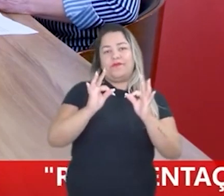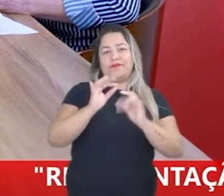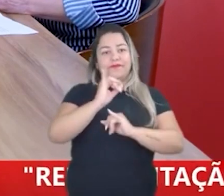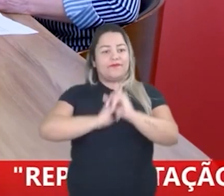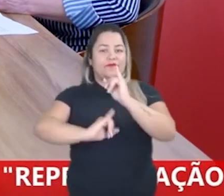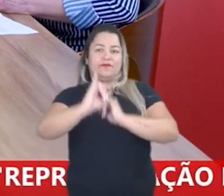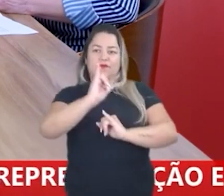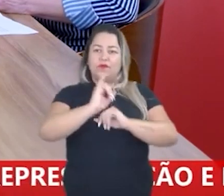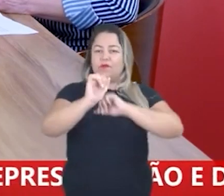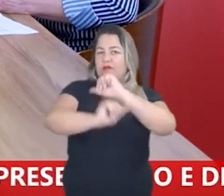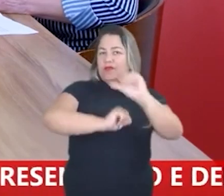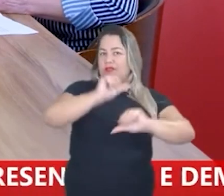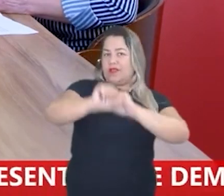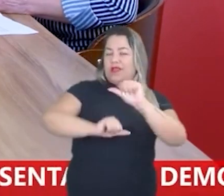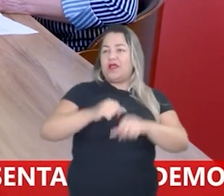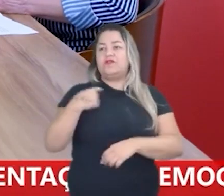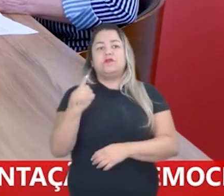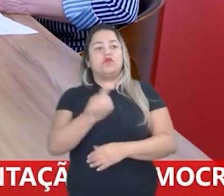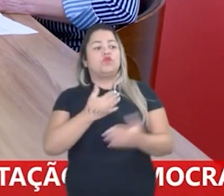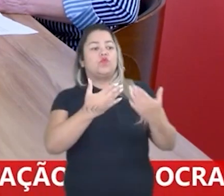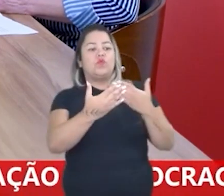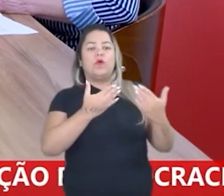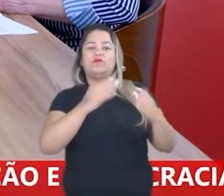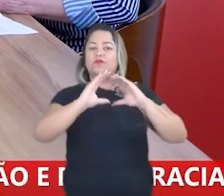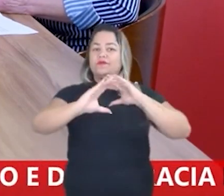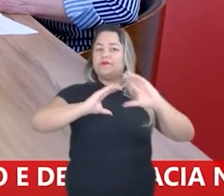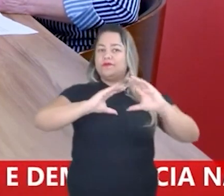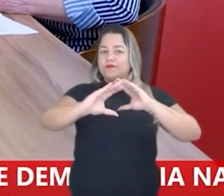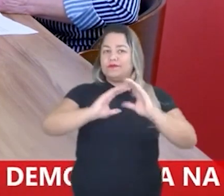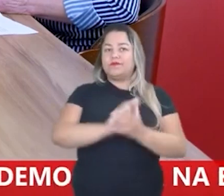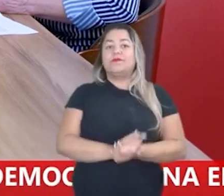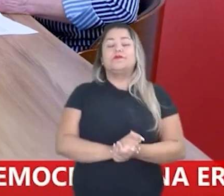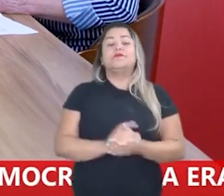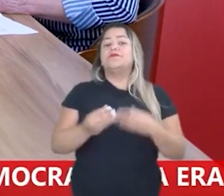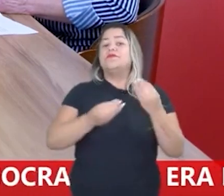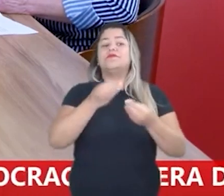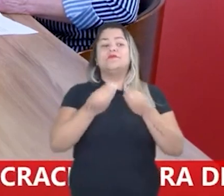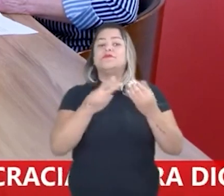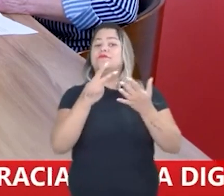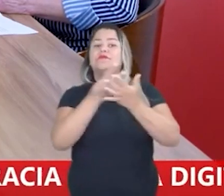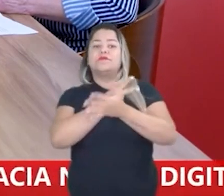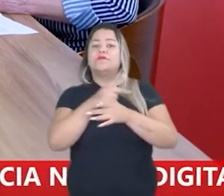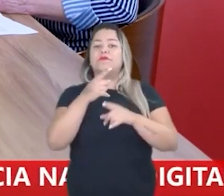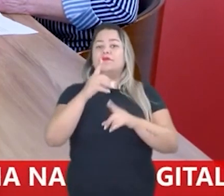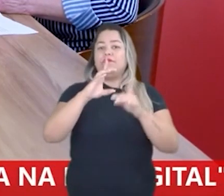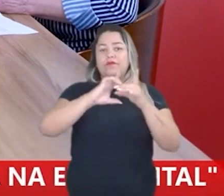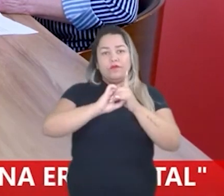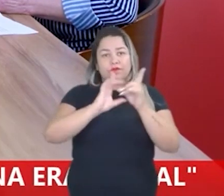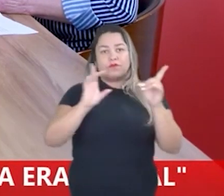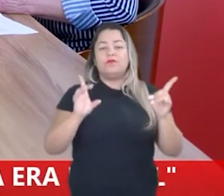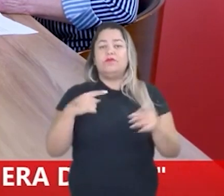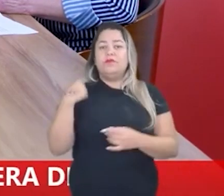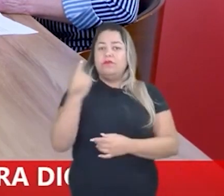para mudar muito a nossa forma de interação e comunicação. E como que isso afeta a nossa democracia? Como que isso afeta a